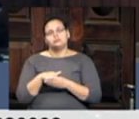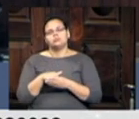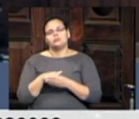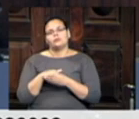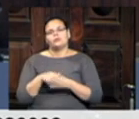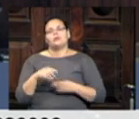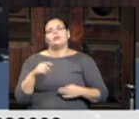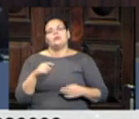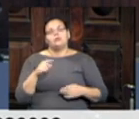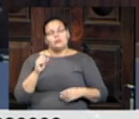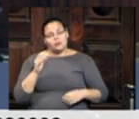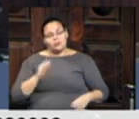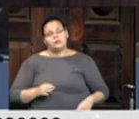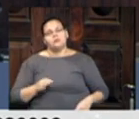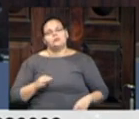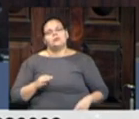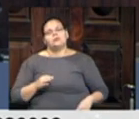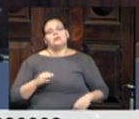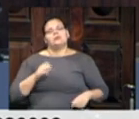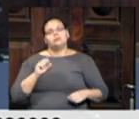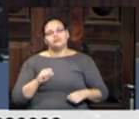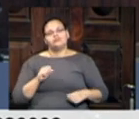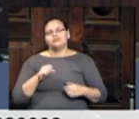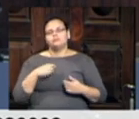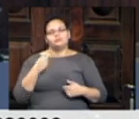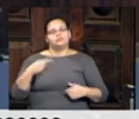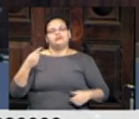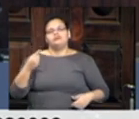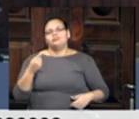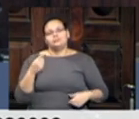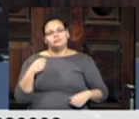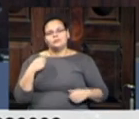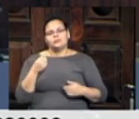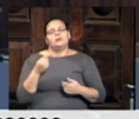da certeza da impunidade